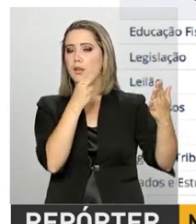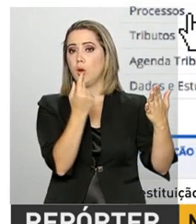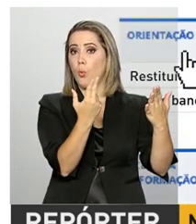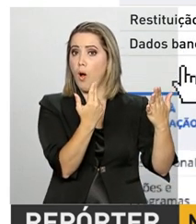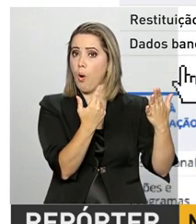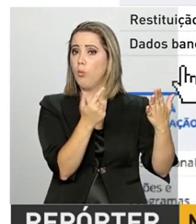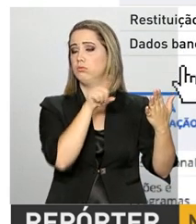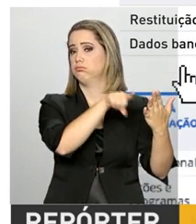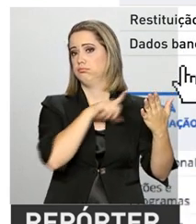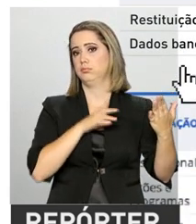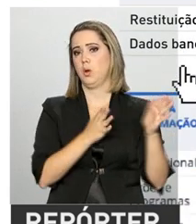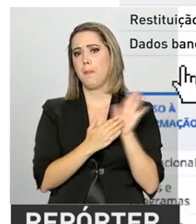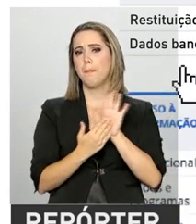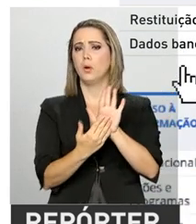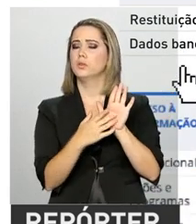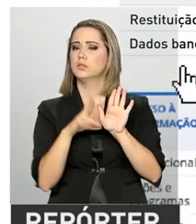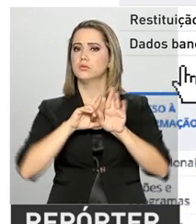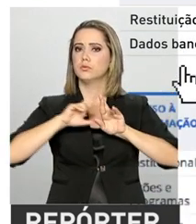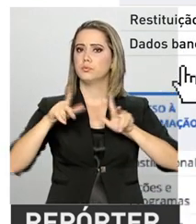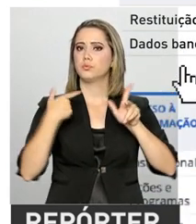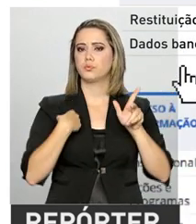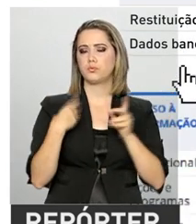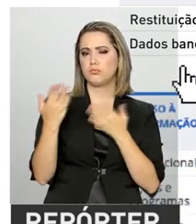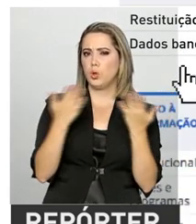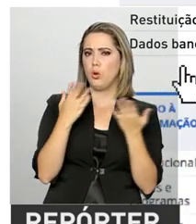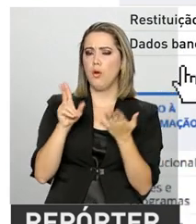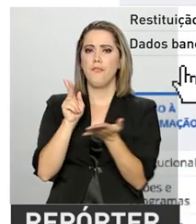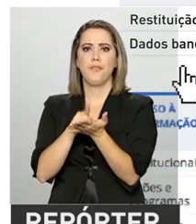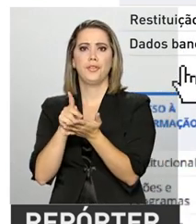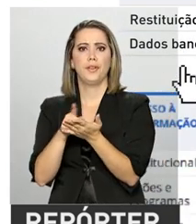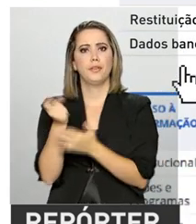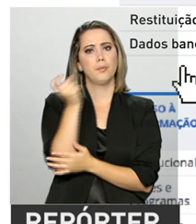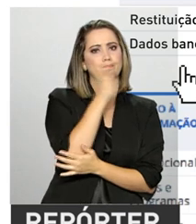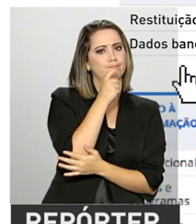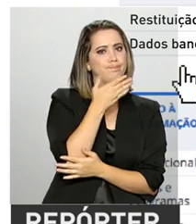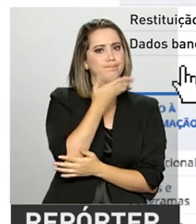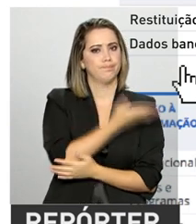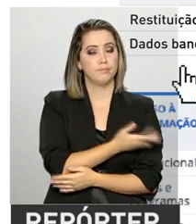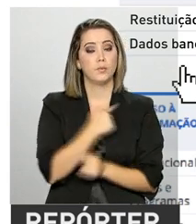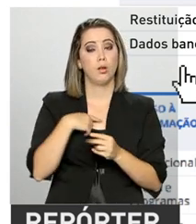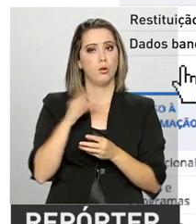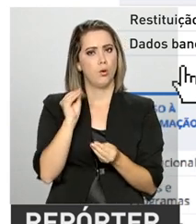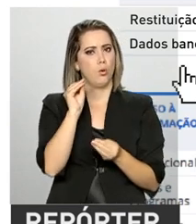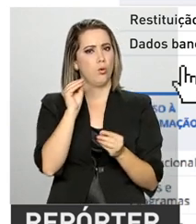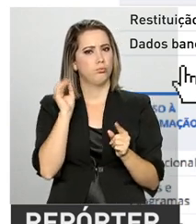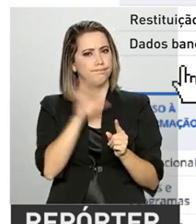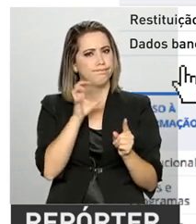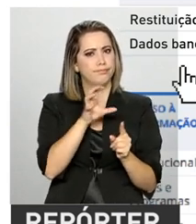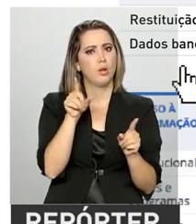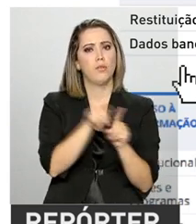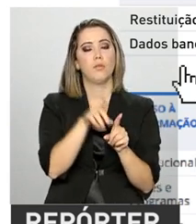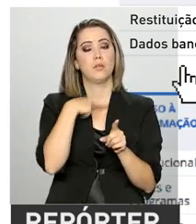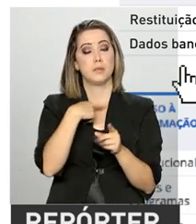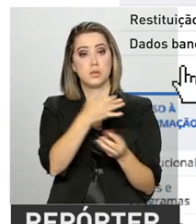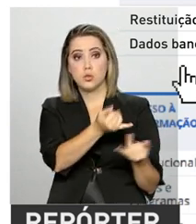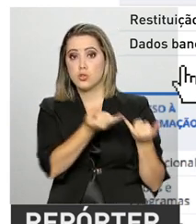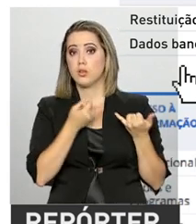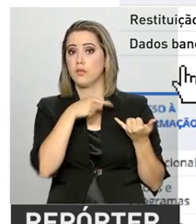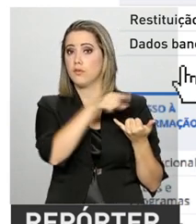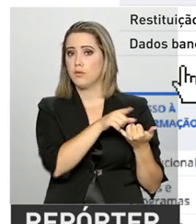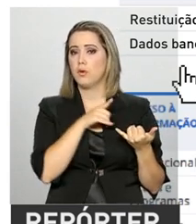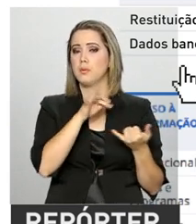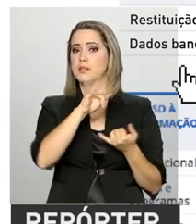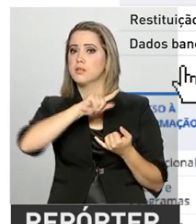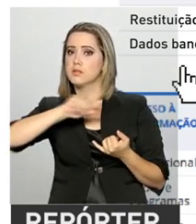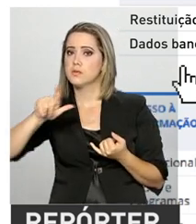apresentam telas no computador que misturam instruções verdadeiras e falsas Na tentativa de obter ilegalmente informações